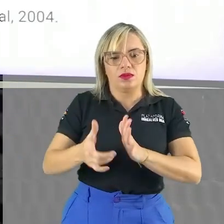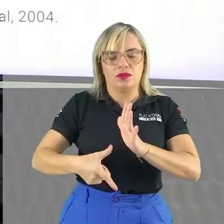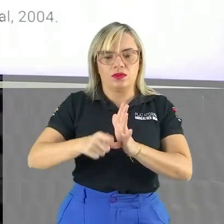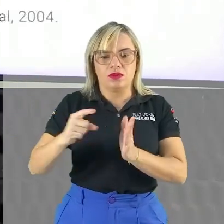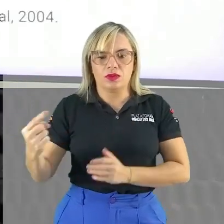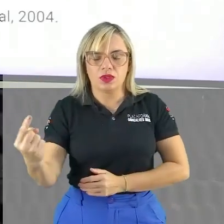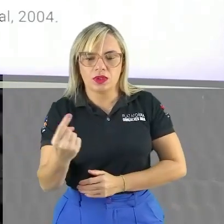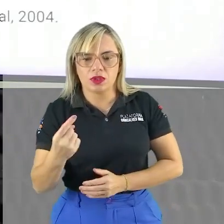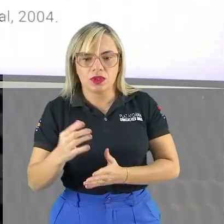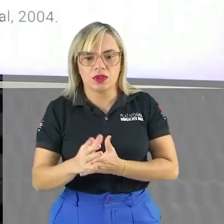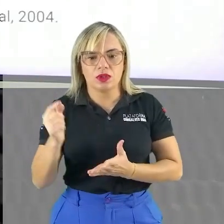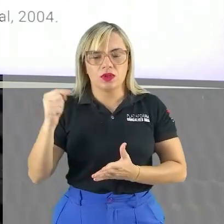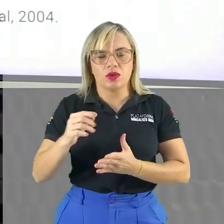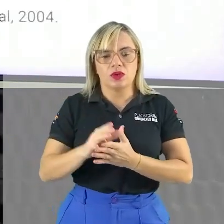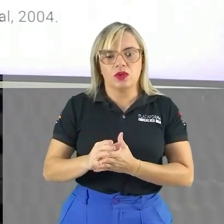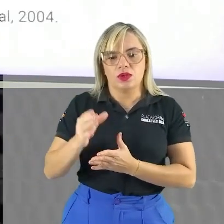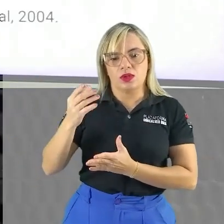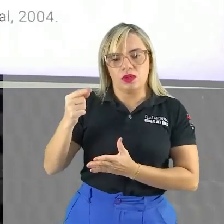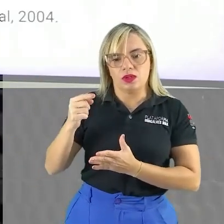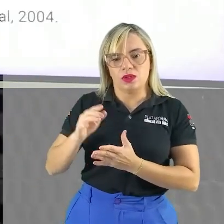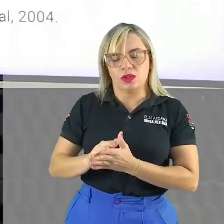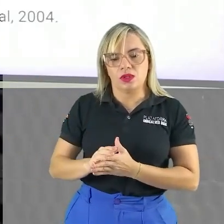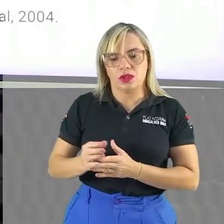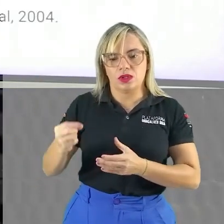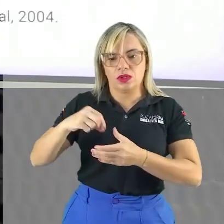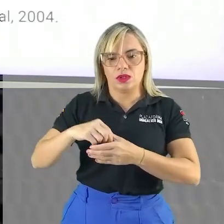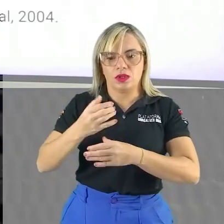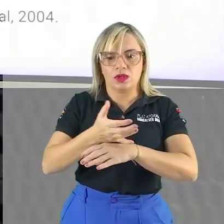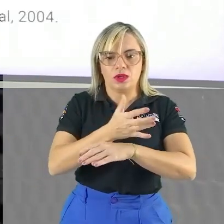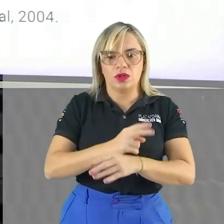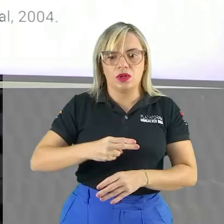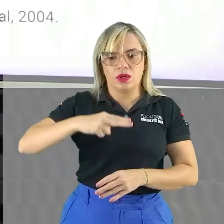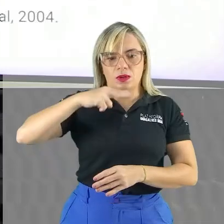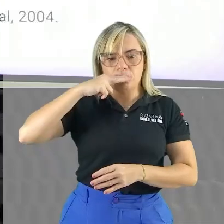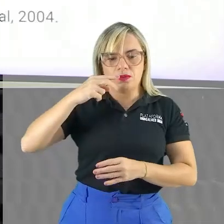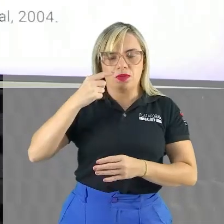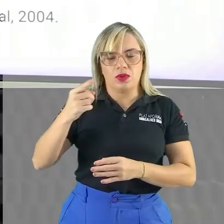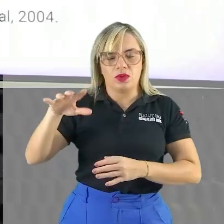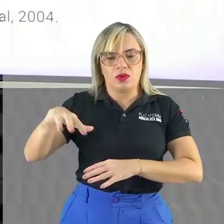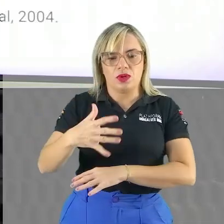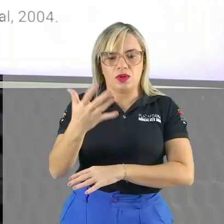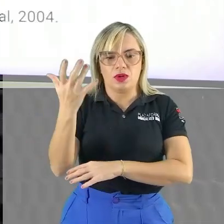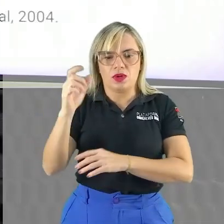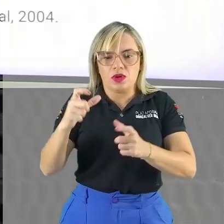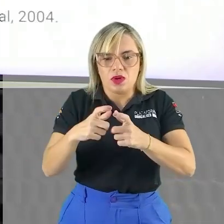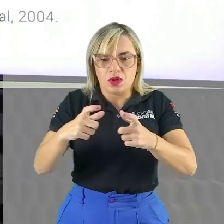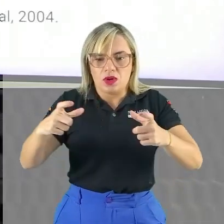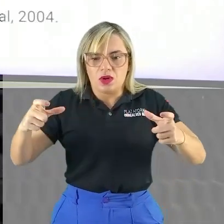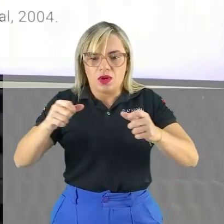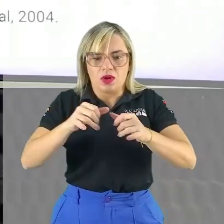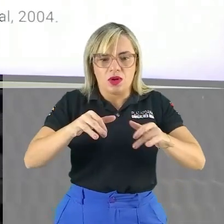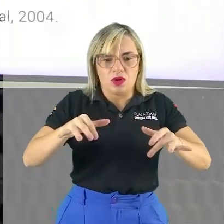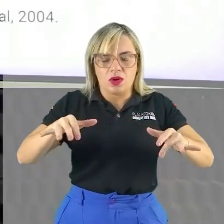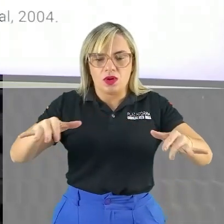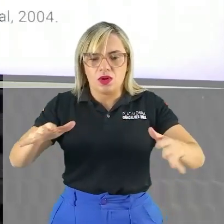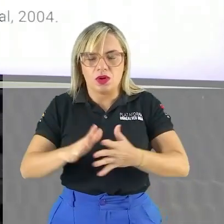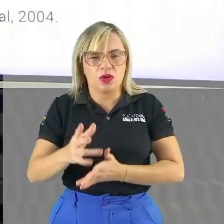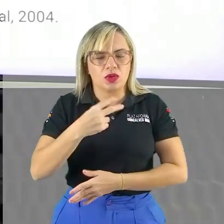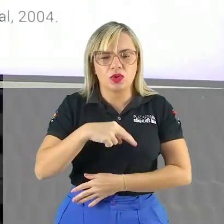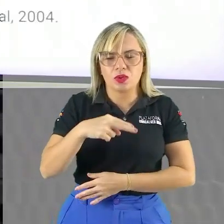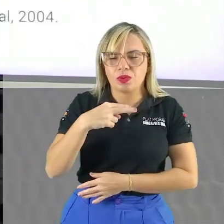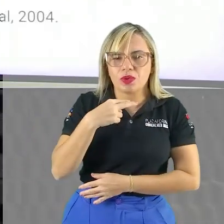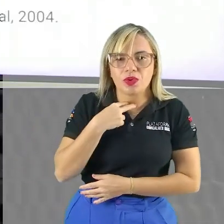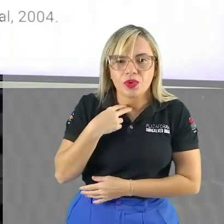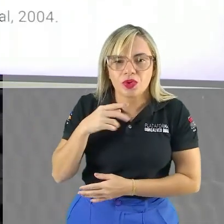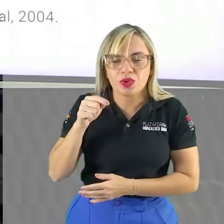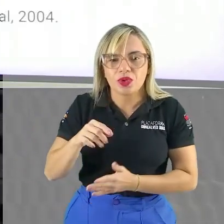da monocultura da cana. Um arvoredo tanto e tamanho e tão vasto de tantas plumagens que não podia o homem